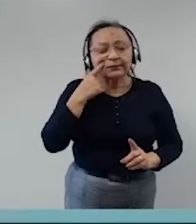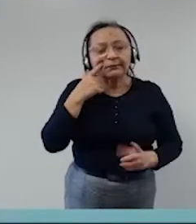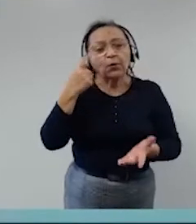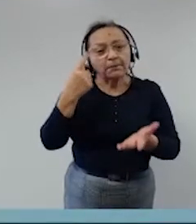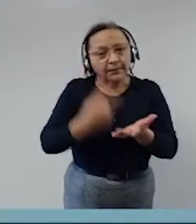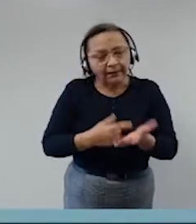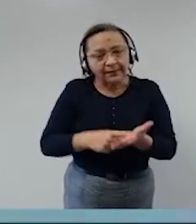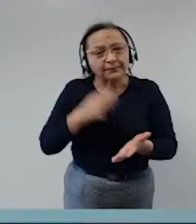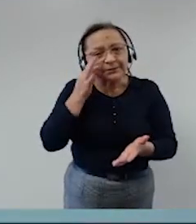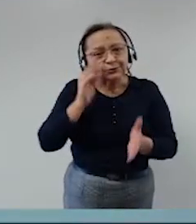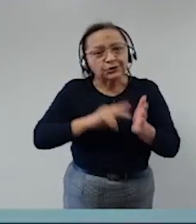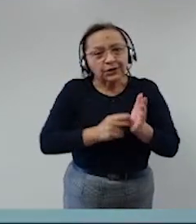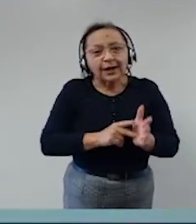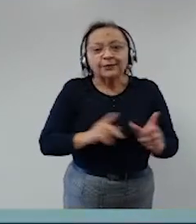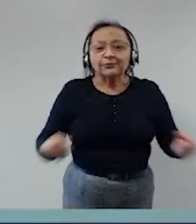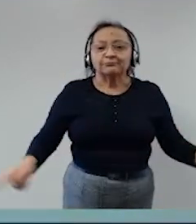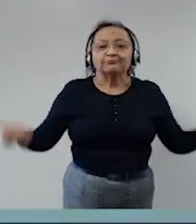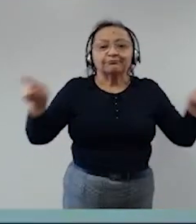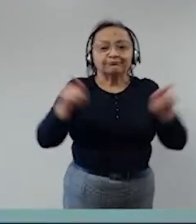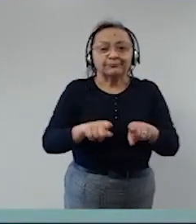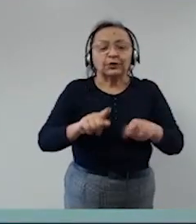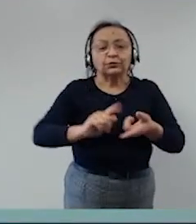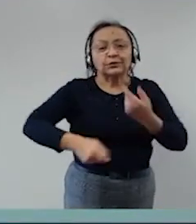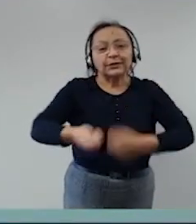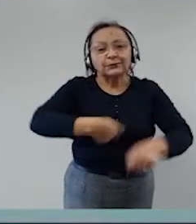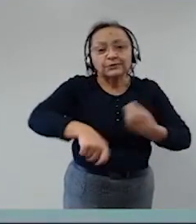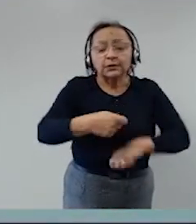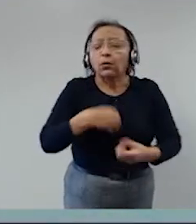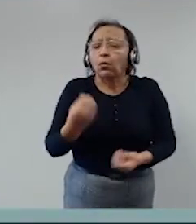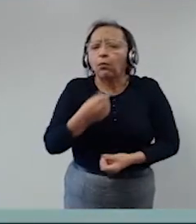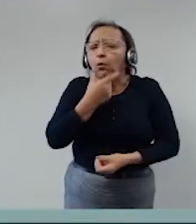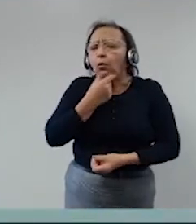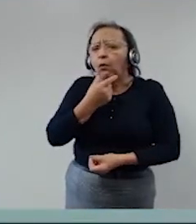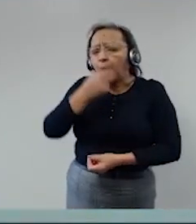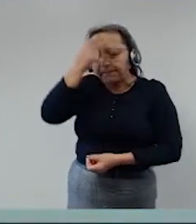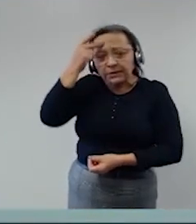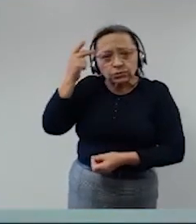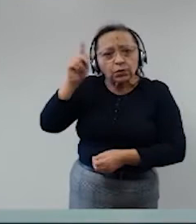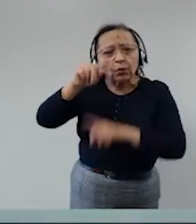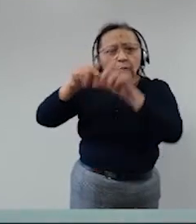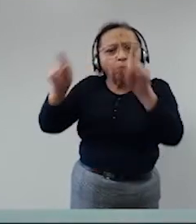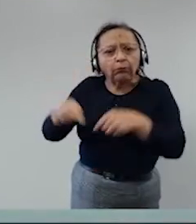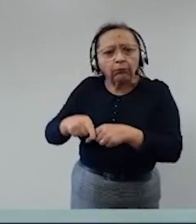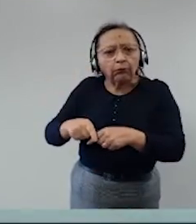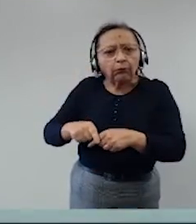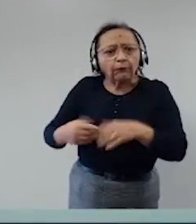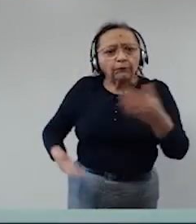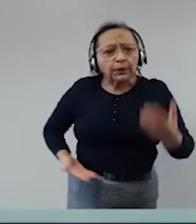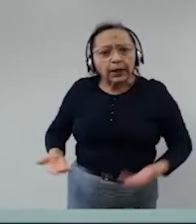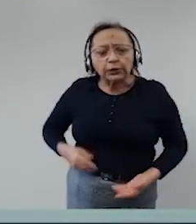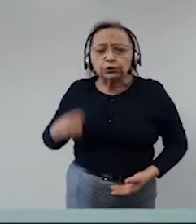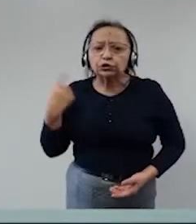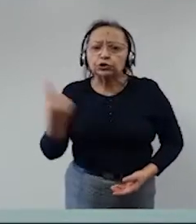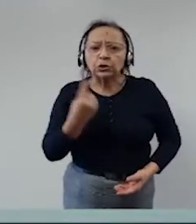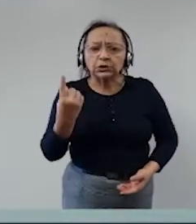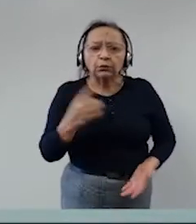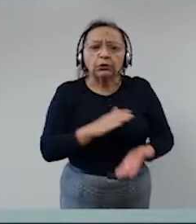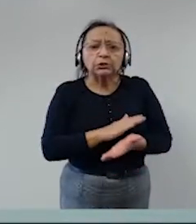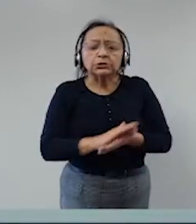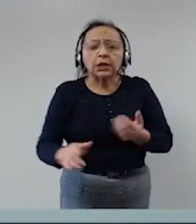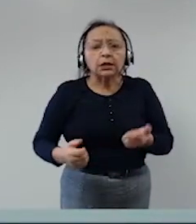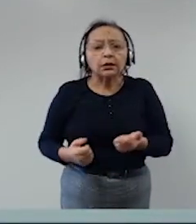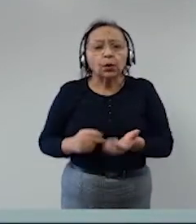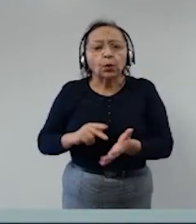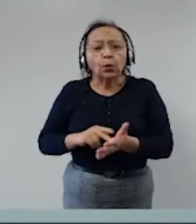negociando. Como é que o trabalhador sozinho, sem a presença, como exige a Constituição, para a redução dos direitos, para a flexibilização dos